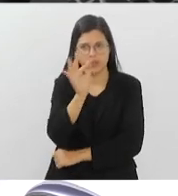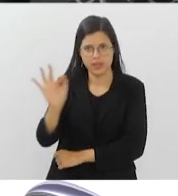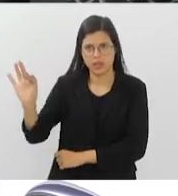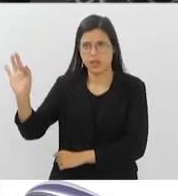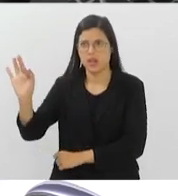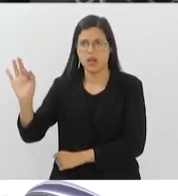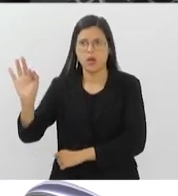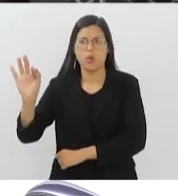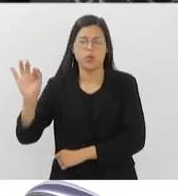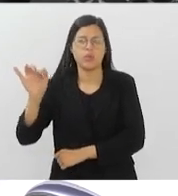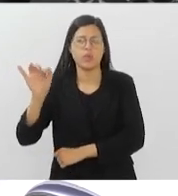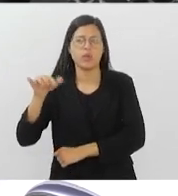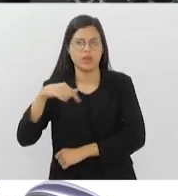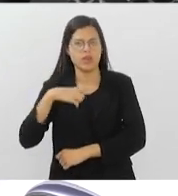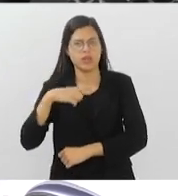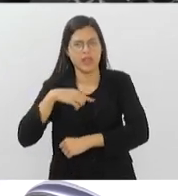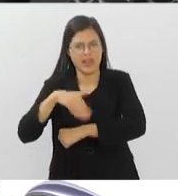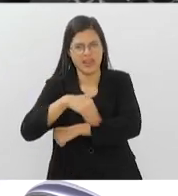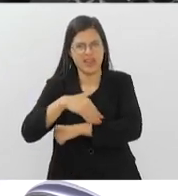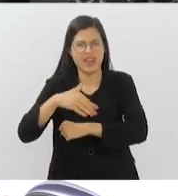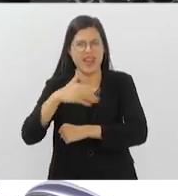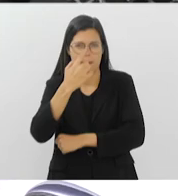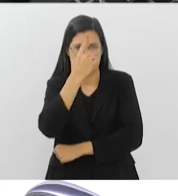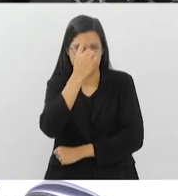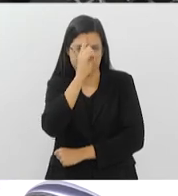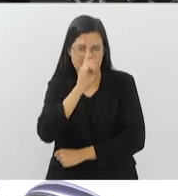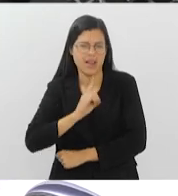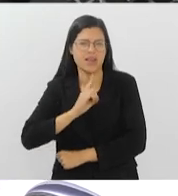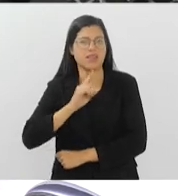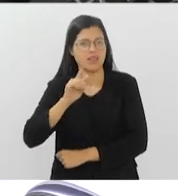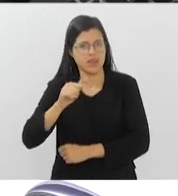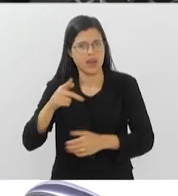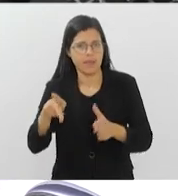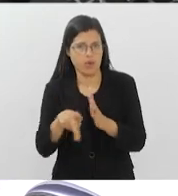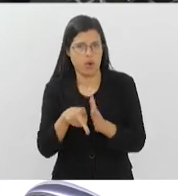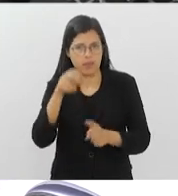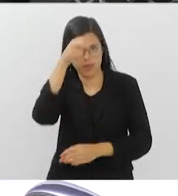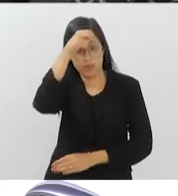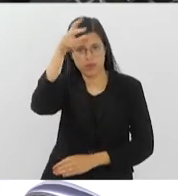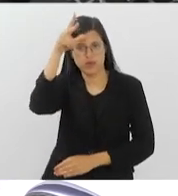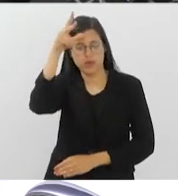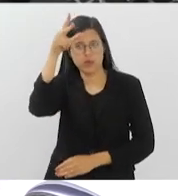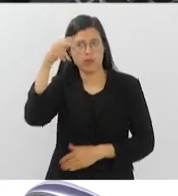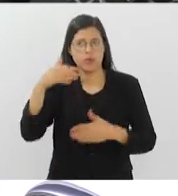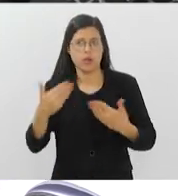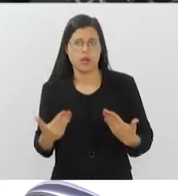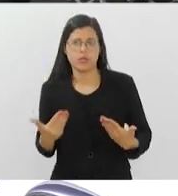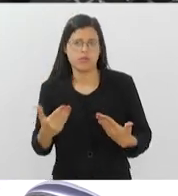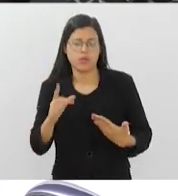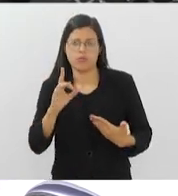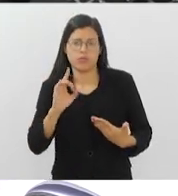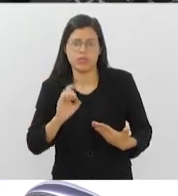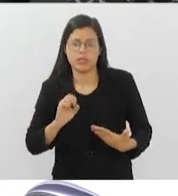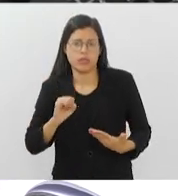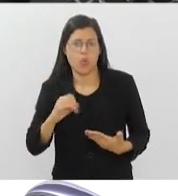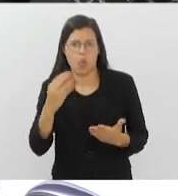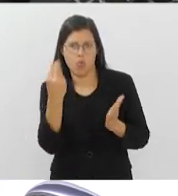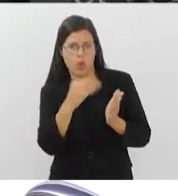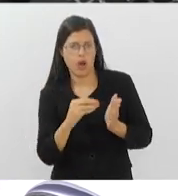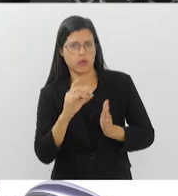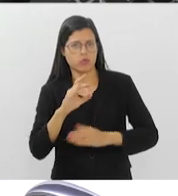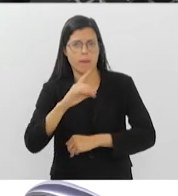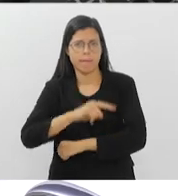linha amarela é municipal. Então, não é empresa concessionária de pedágio sob